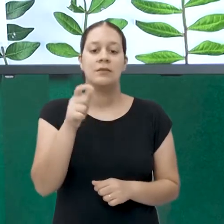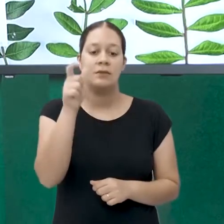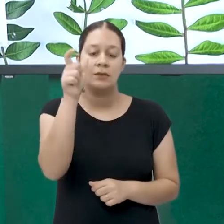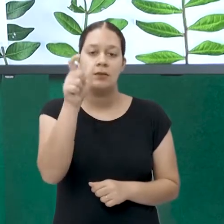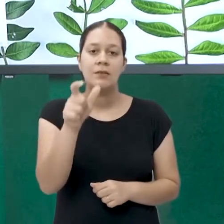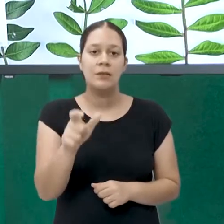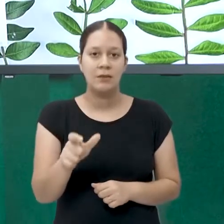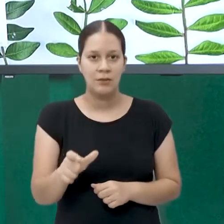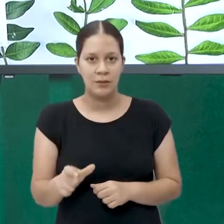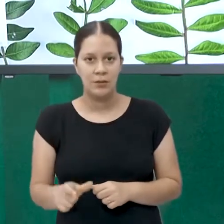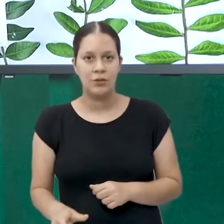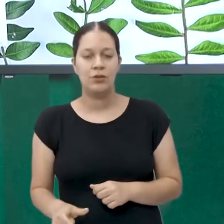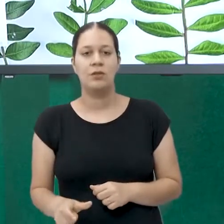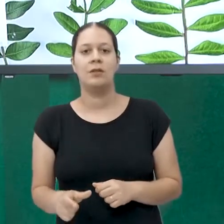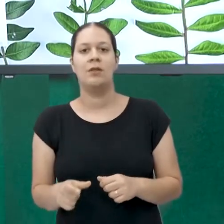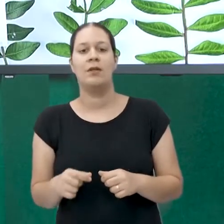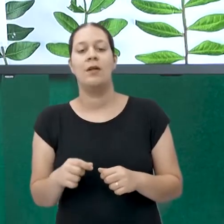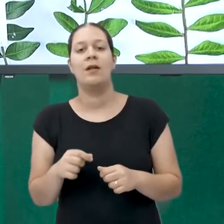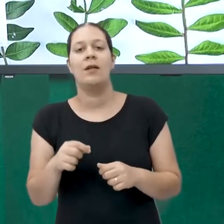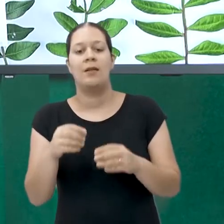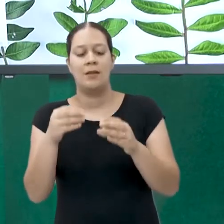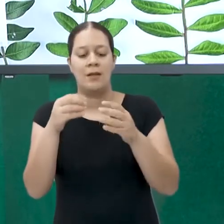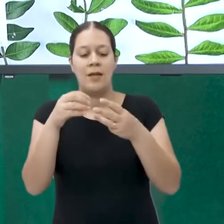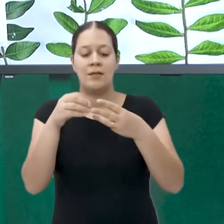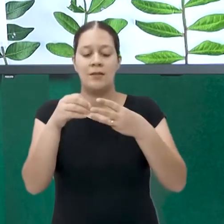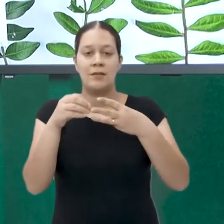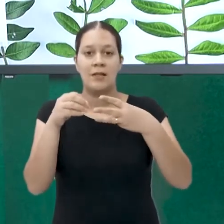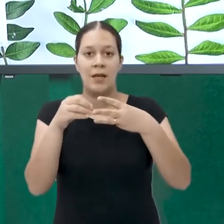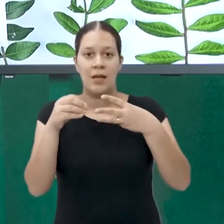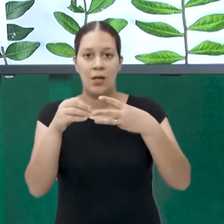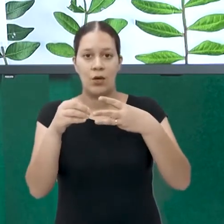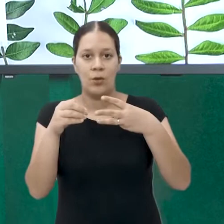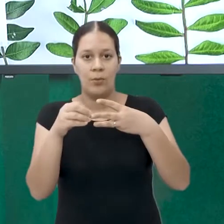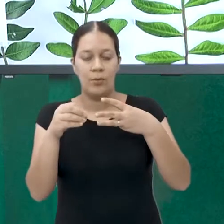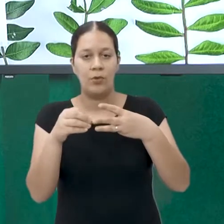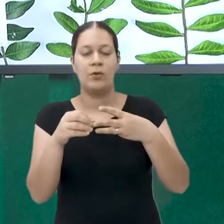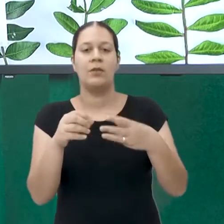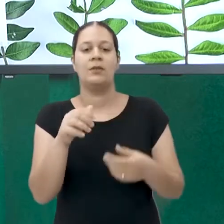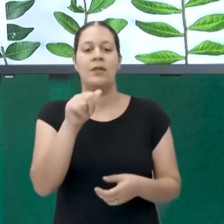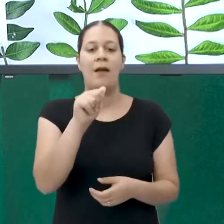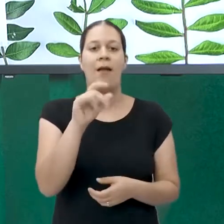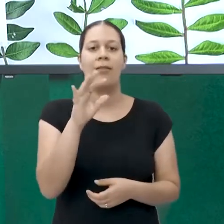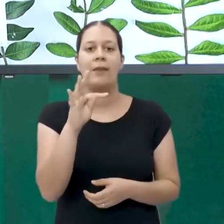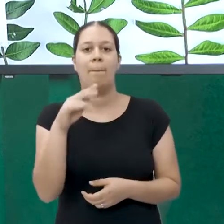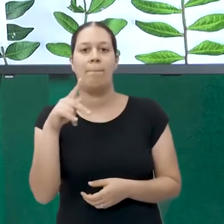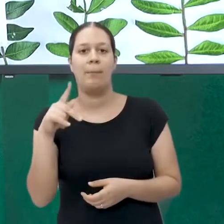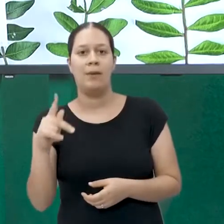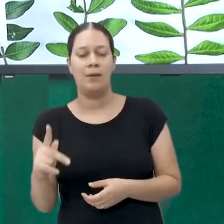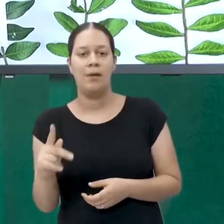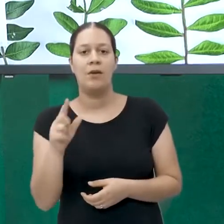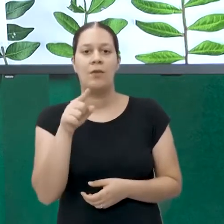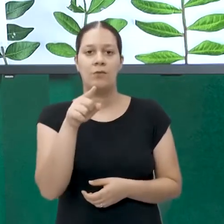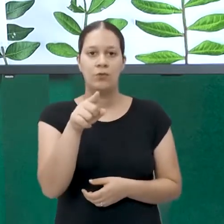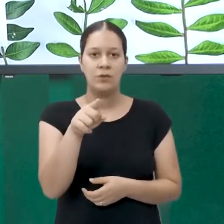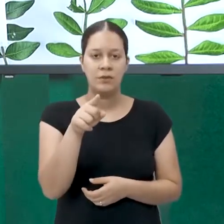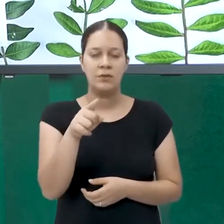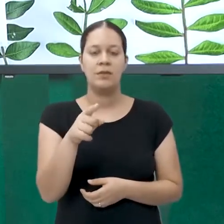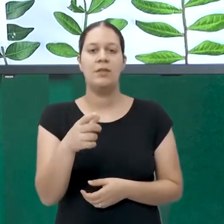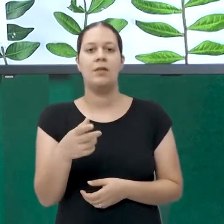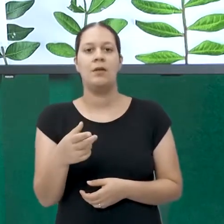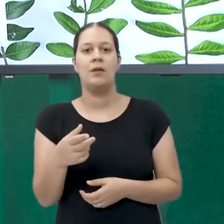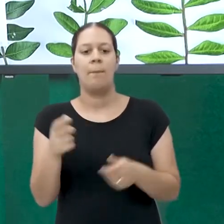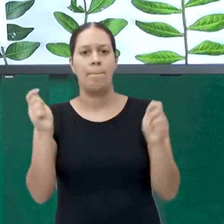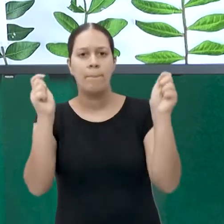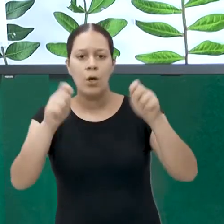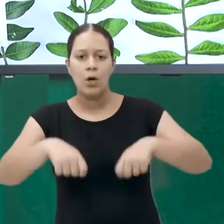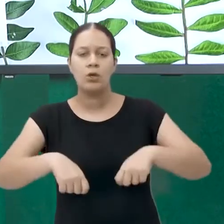suas células, que vai estar lá produzindo energia, produzindo ATP, para que você possa estar agora sentado